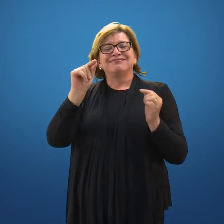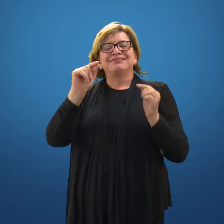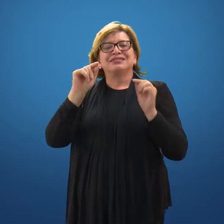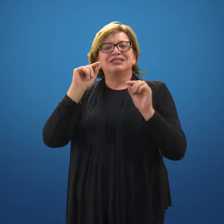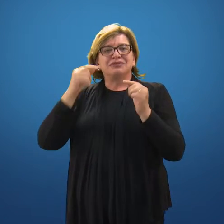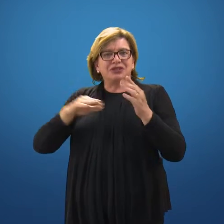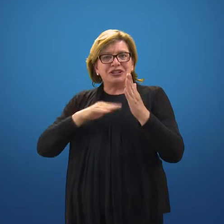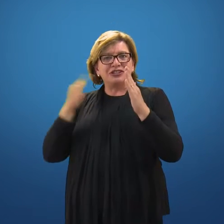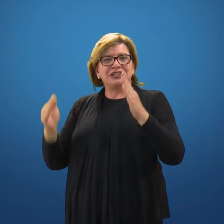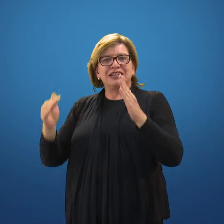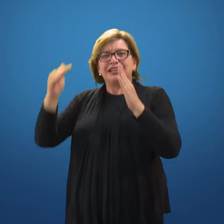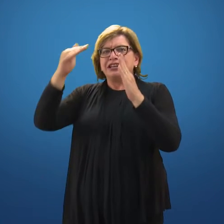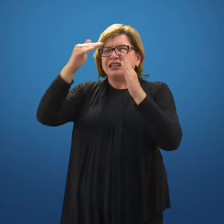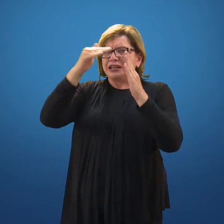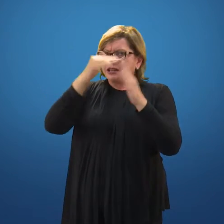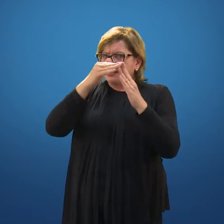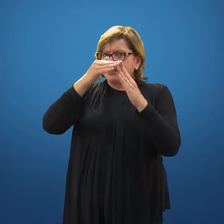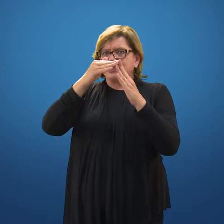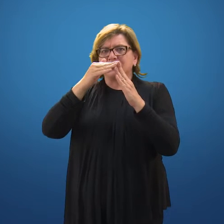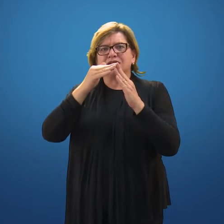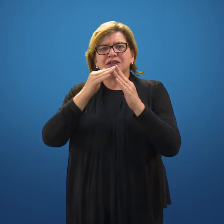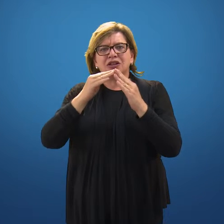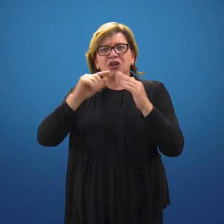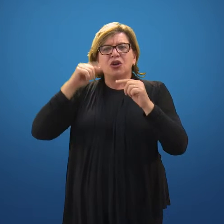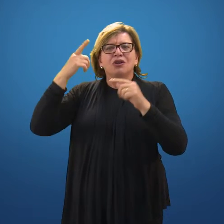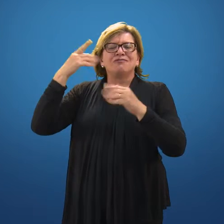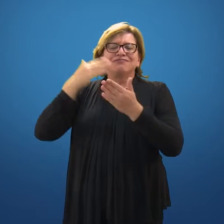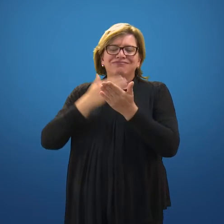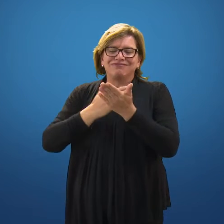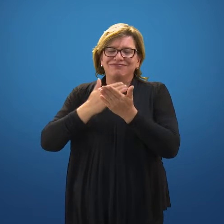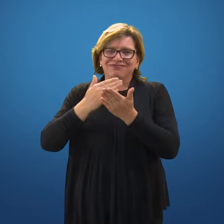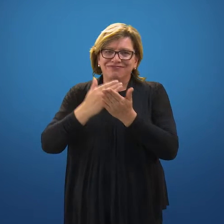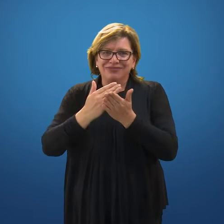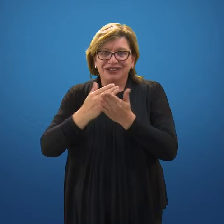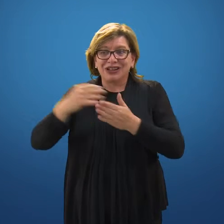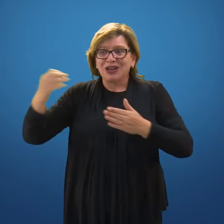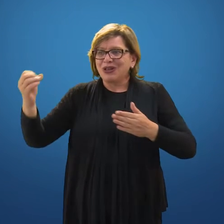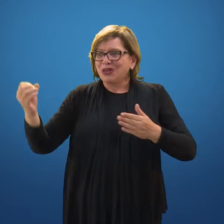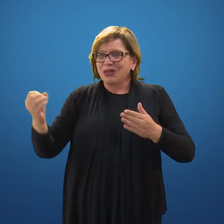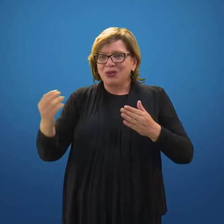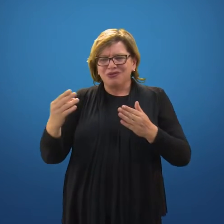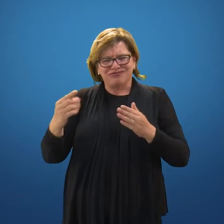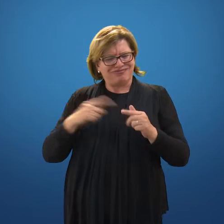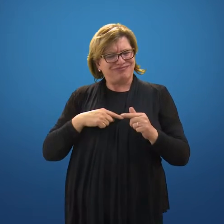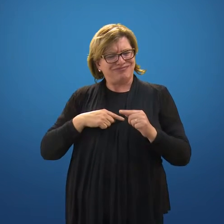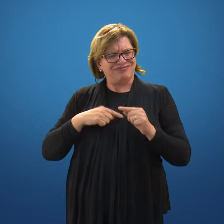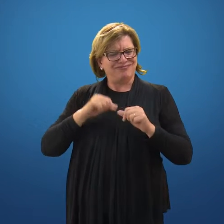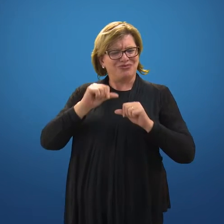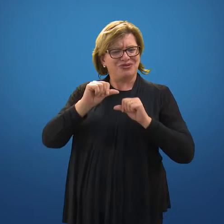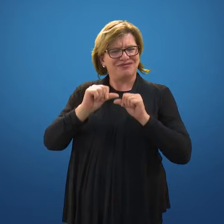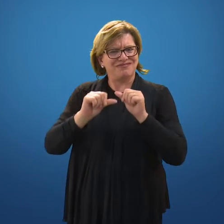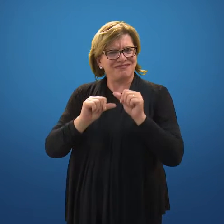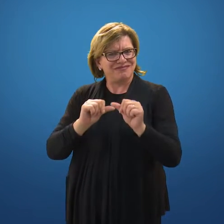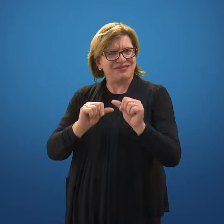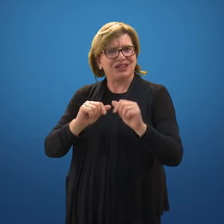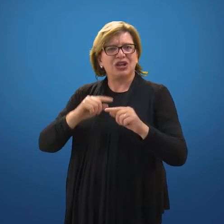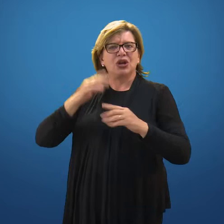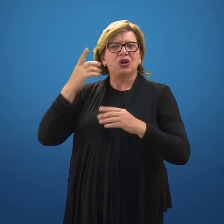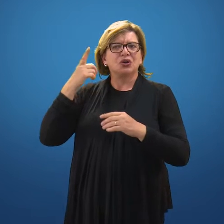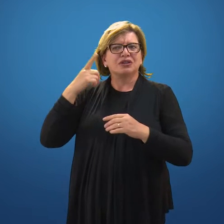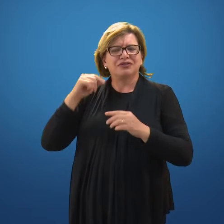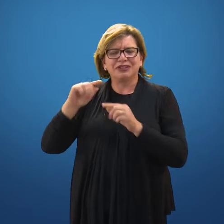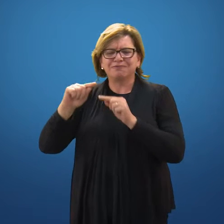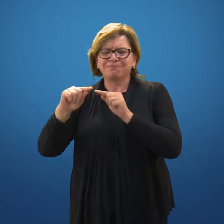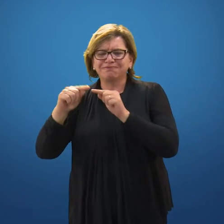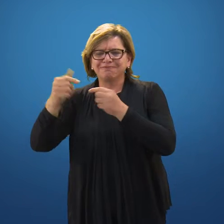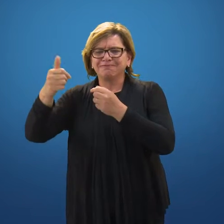Hora que ele chegava no seu apogeu, começavam a aparecer as suas contradições, e ele ia se